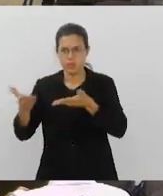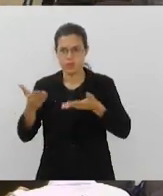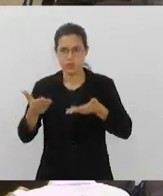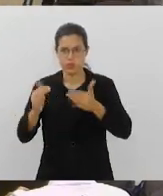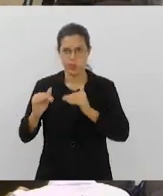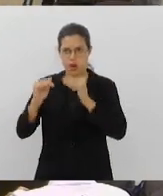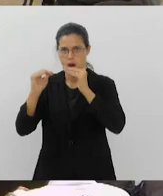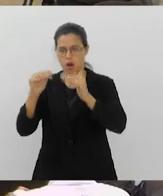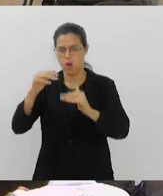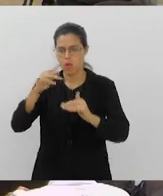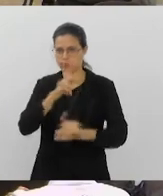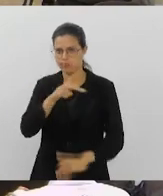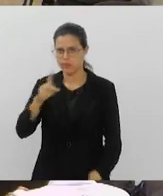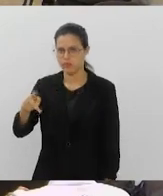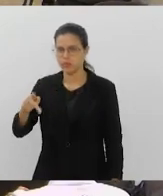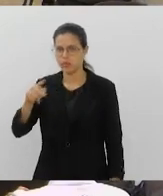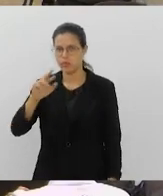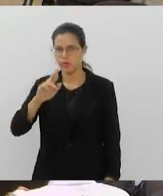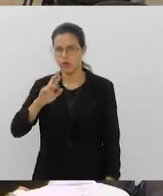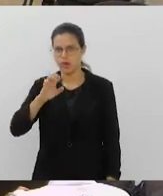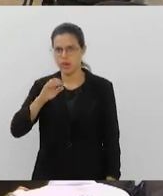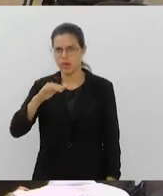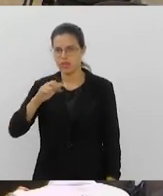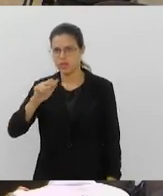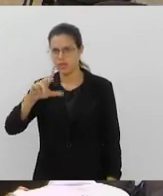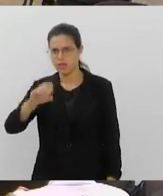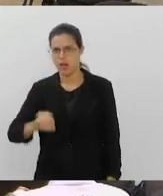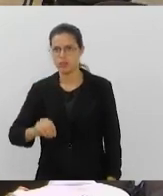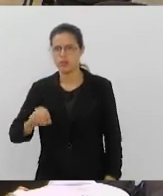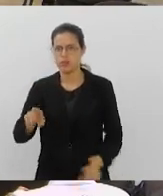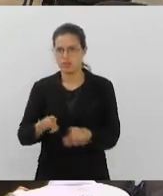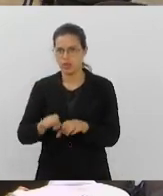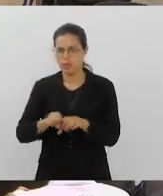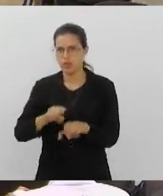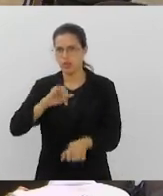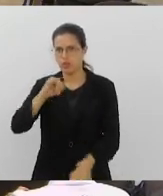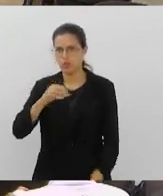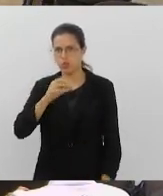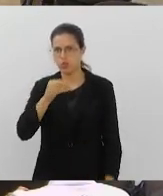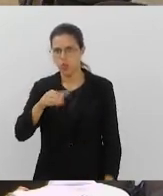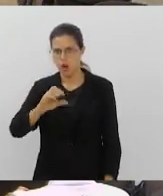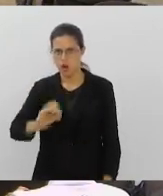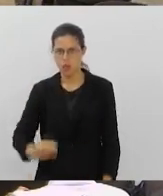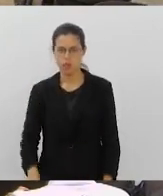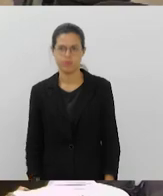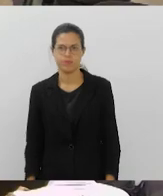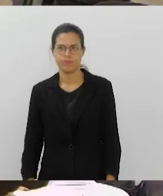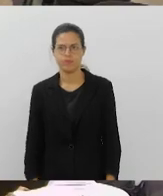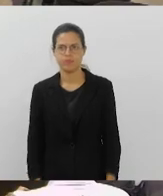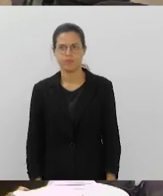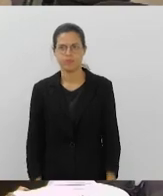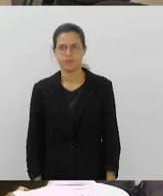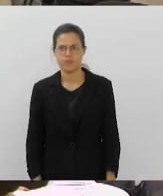grão-mestre Reinaldo Dutra e o grão-mestre João Carlos Ataíde.